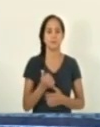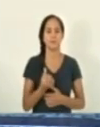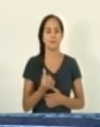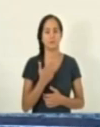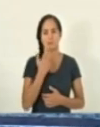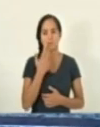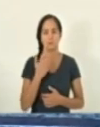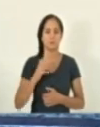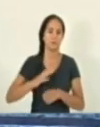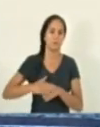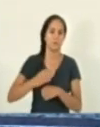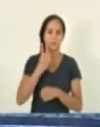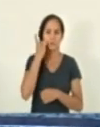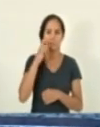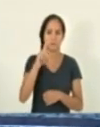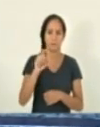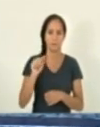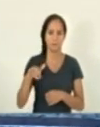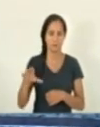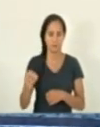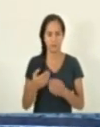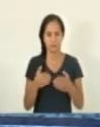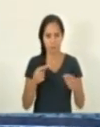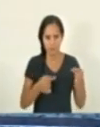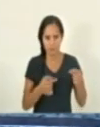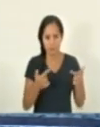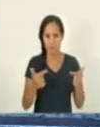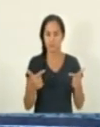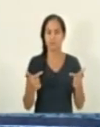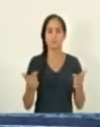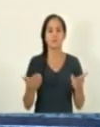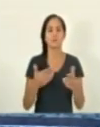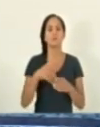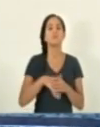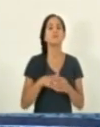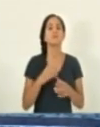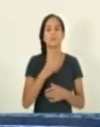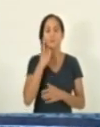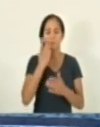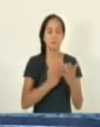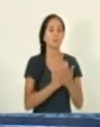indicações do deputado Alexandre Chambinho. Em discussão, não havendo quem quer discutir, em votação.